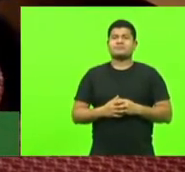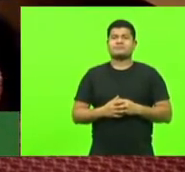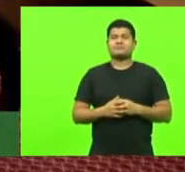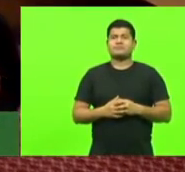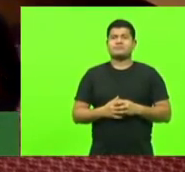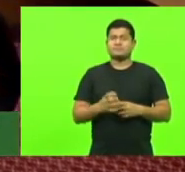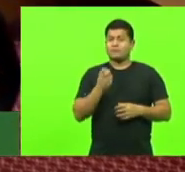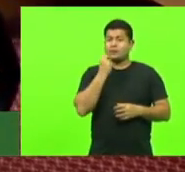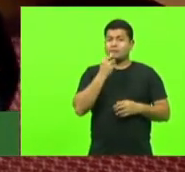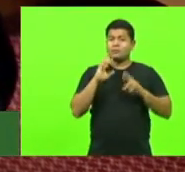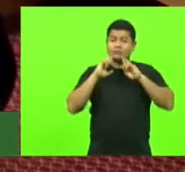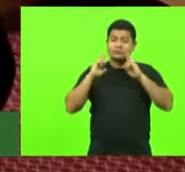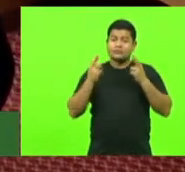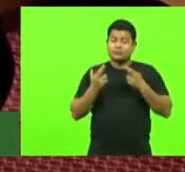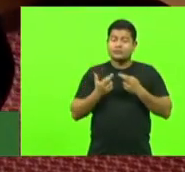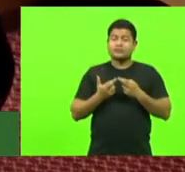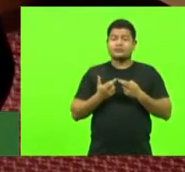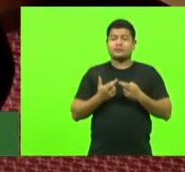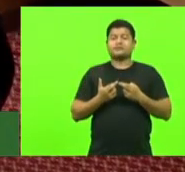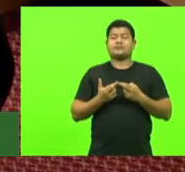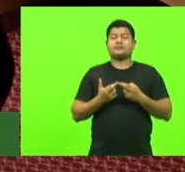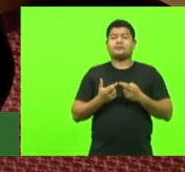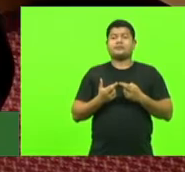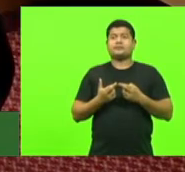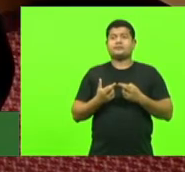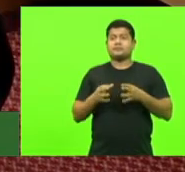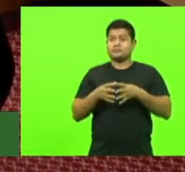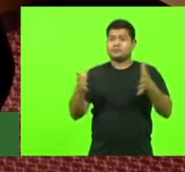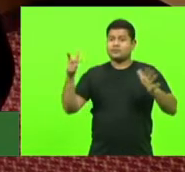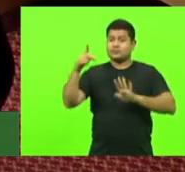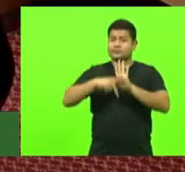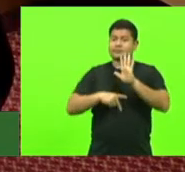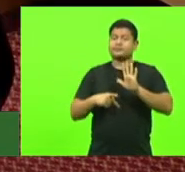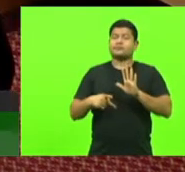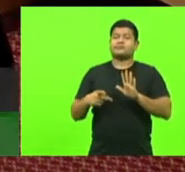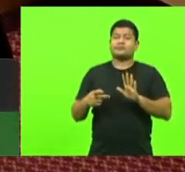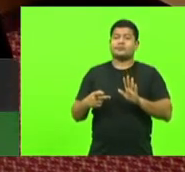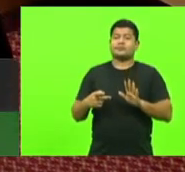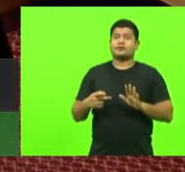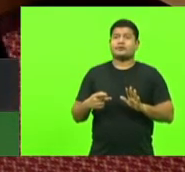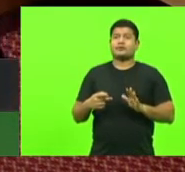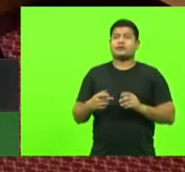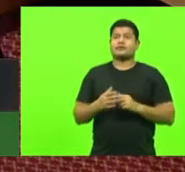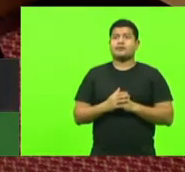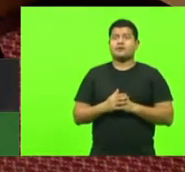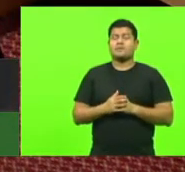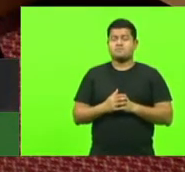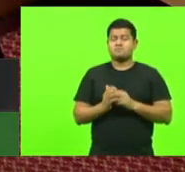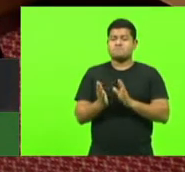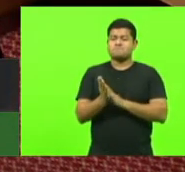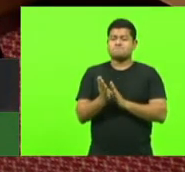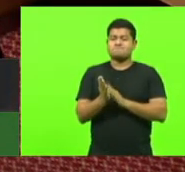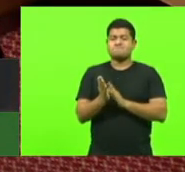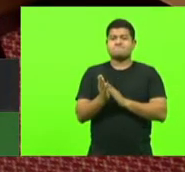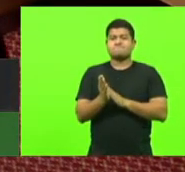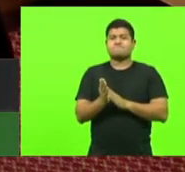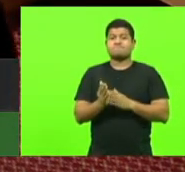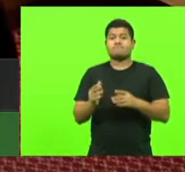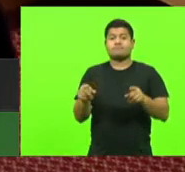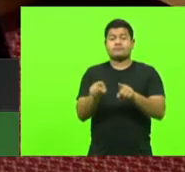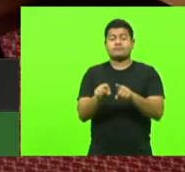boa reunião, né? Um grande projeto que vocês trouxeram para Santa Catarina de ontem. Parabéns. Quero parabenizar